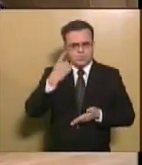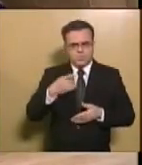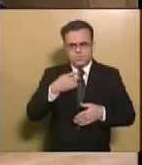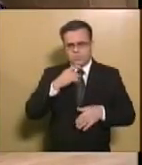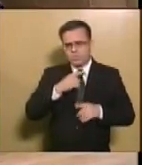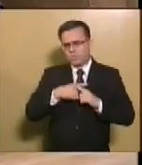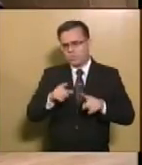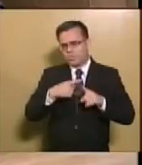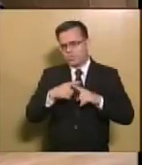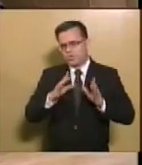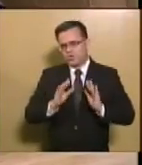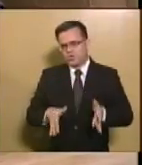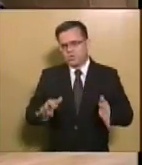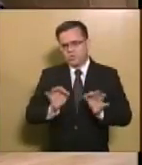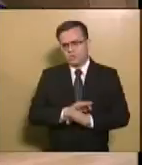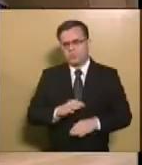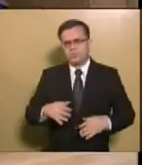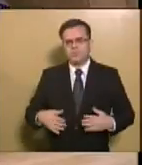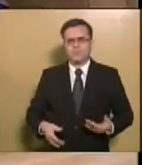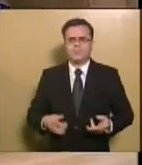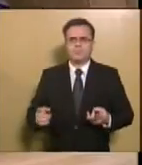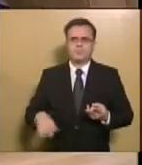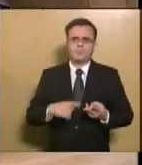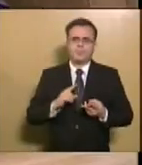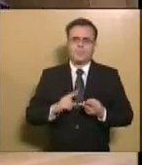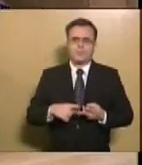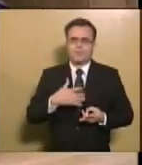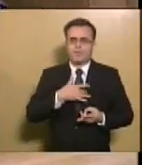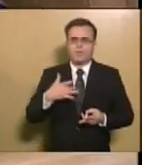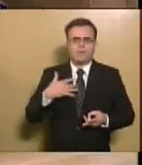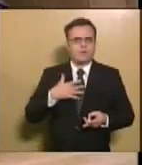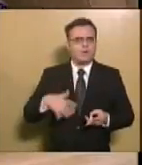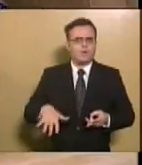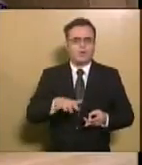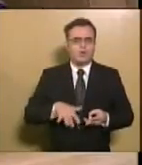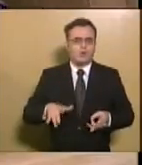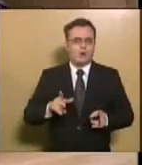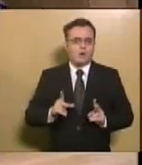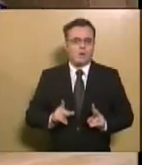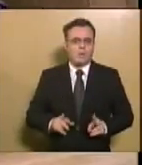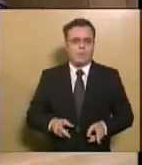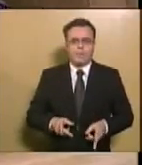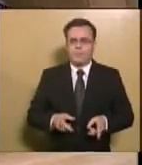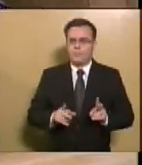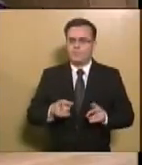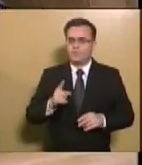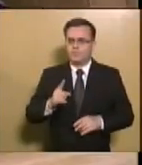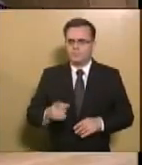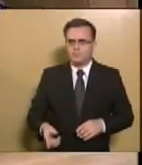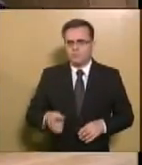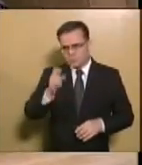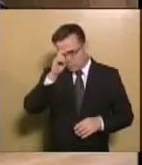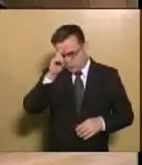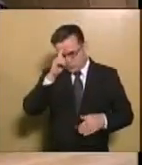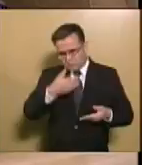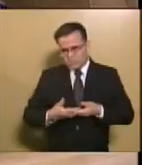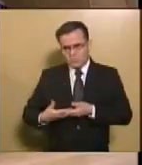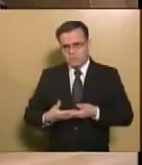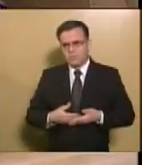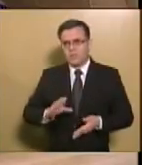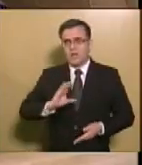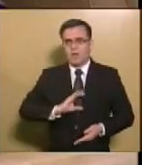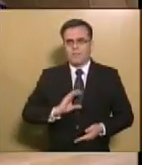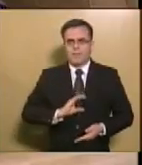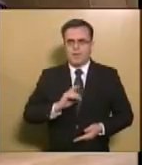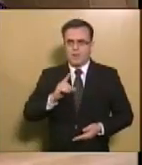essas reclamações, né? A questão da saúde, que ainda continua, nós tivemos aí a questão da maternidade de Capelas e outras